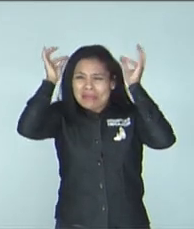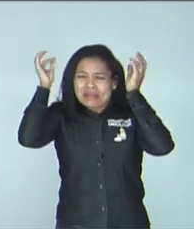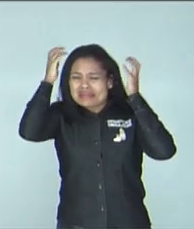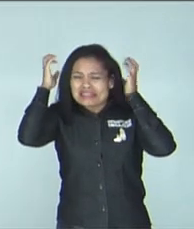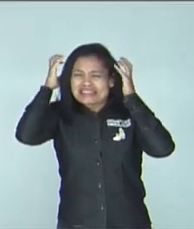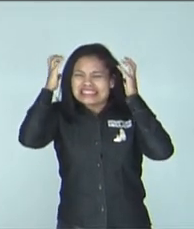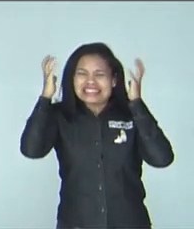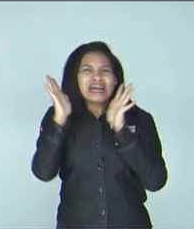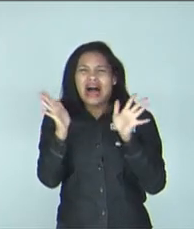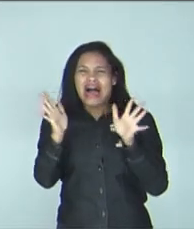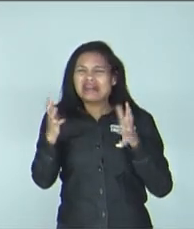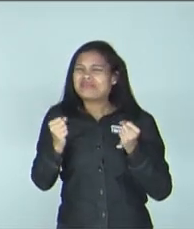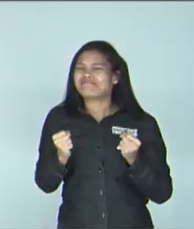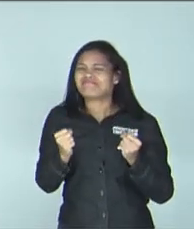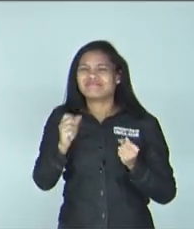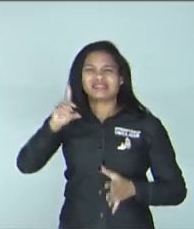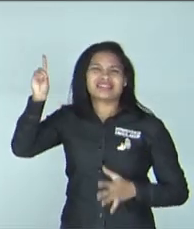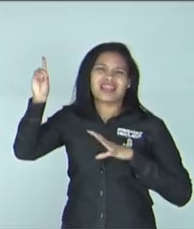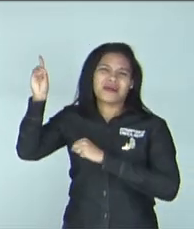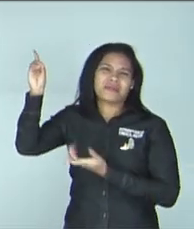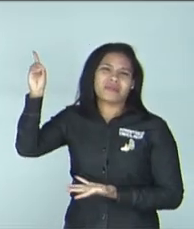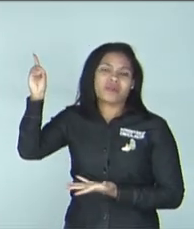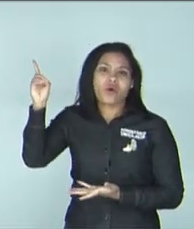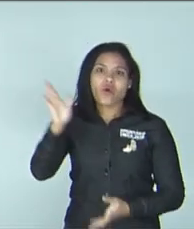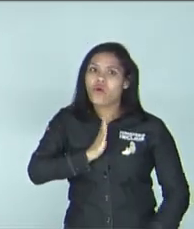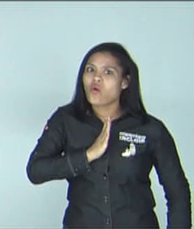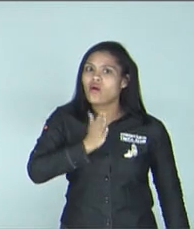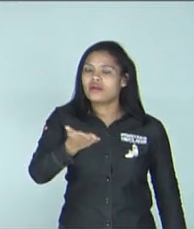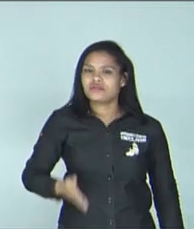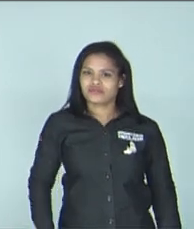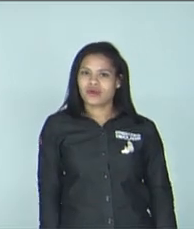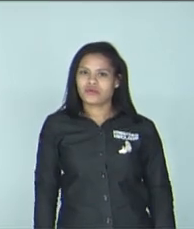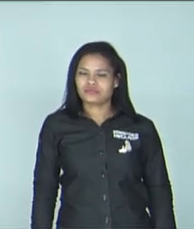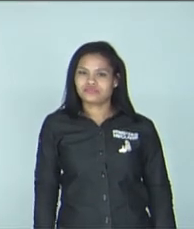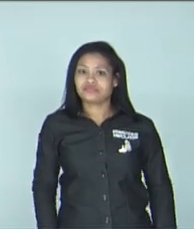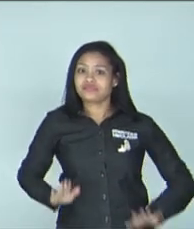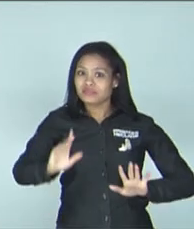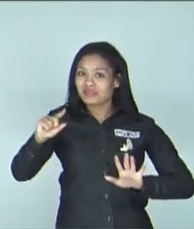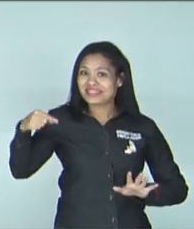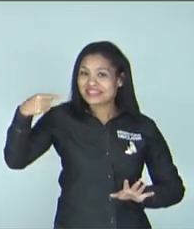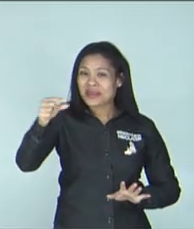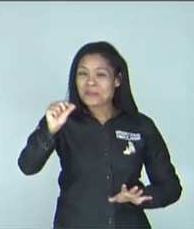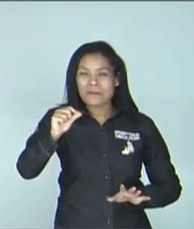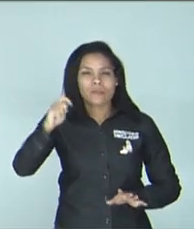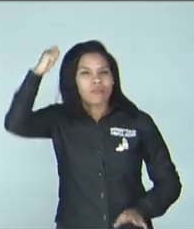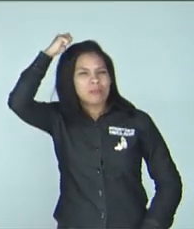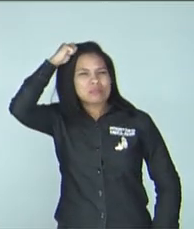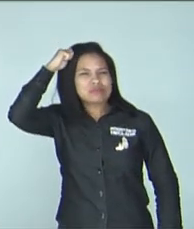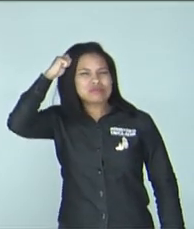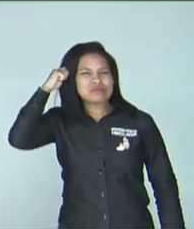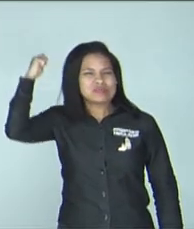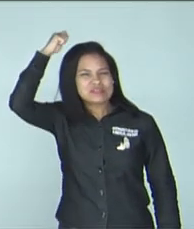mordendo tudo pelo amor de deus que coisa absurda e aí depois vinha com print fino para